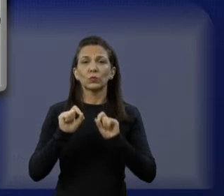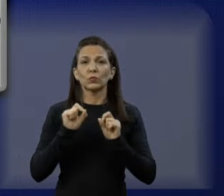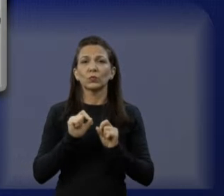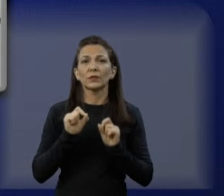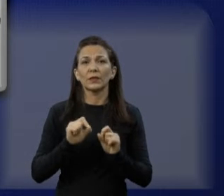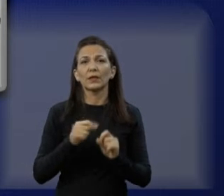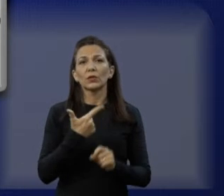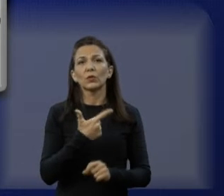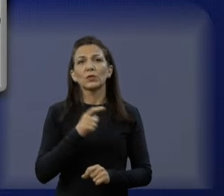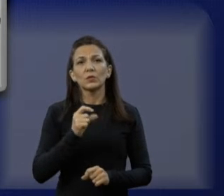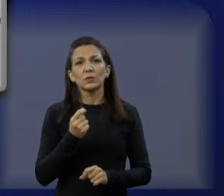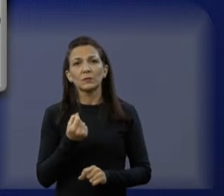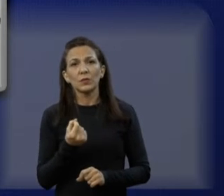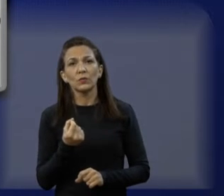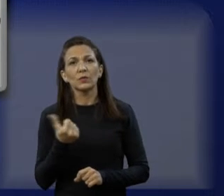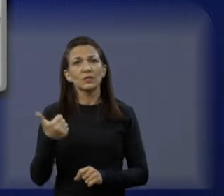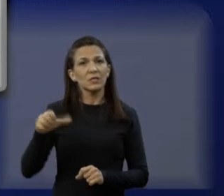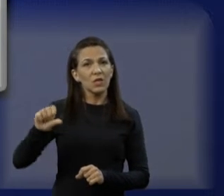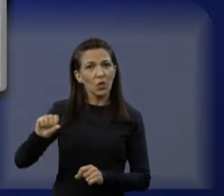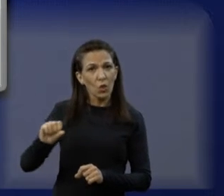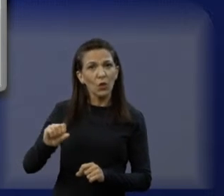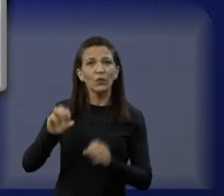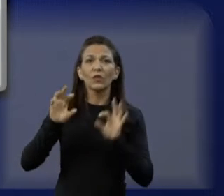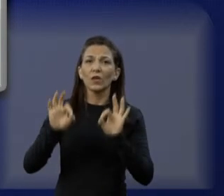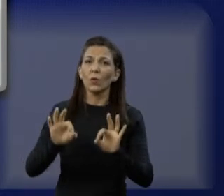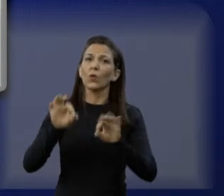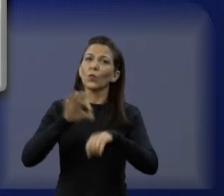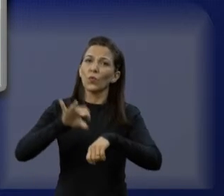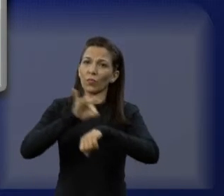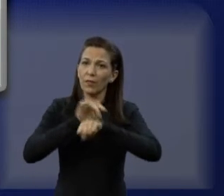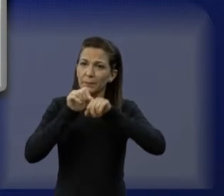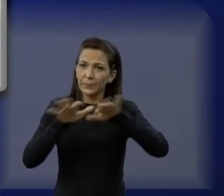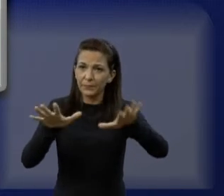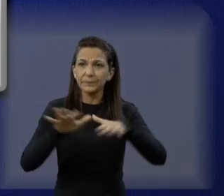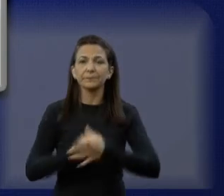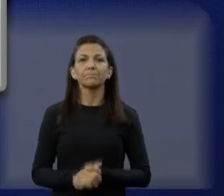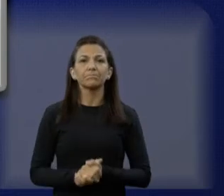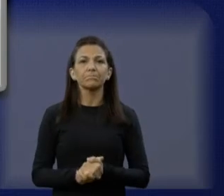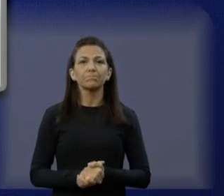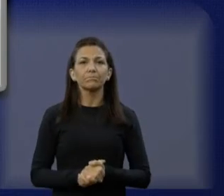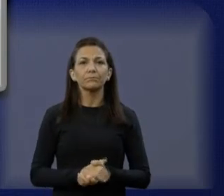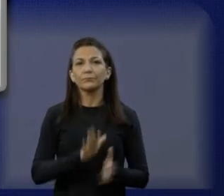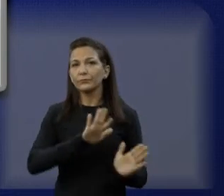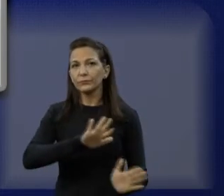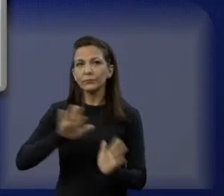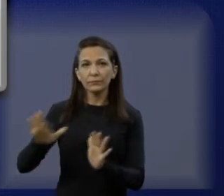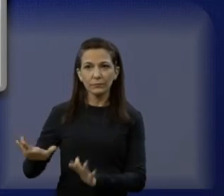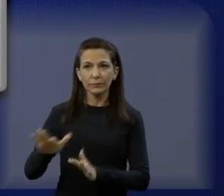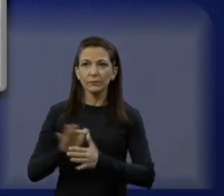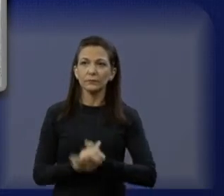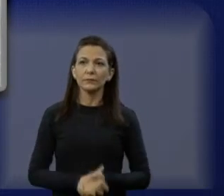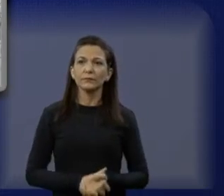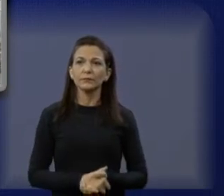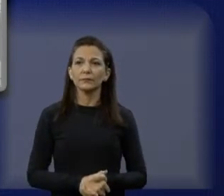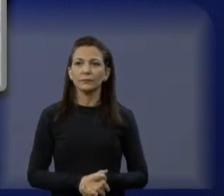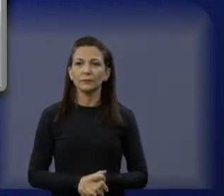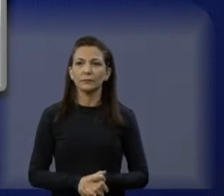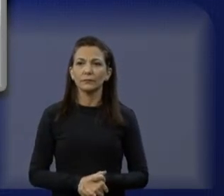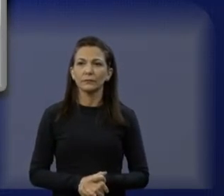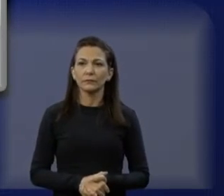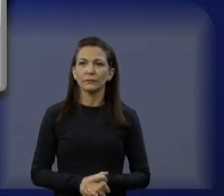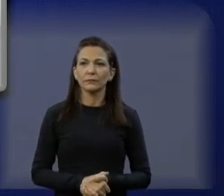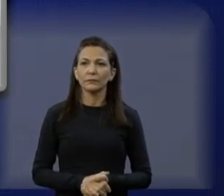termos igual 2019 próximo assunto por favor nós tempo está bem rápido pode ir no próximo por favor